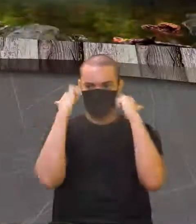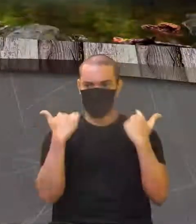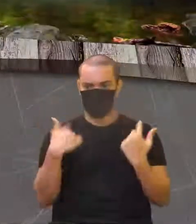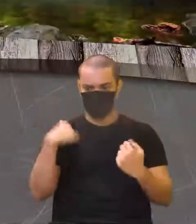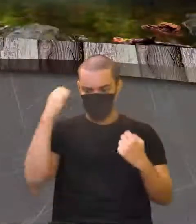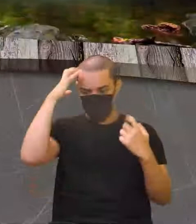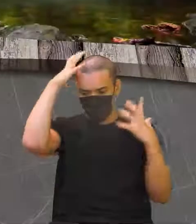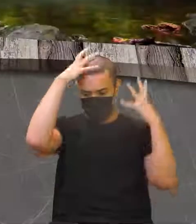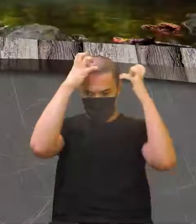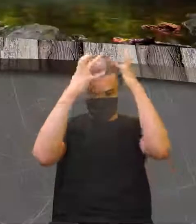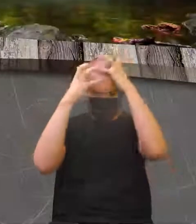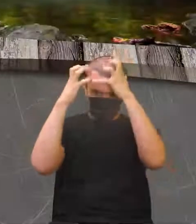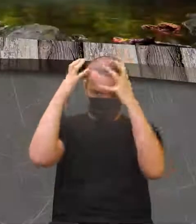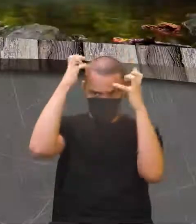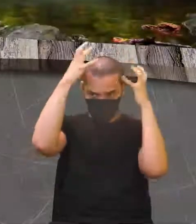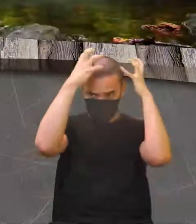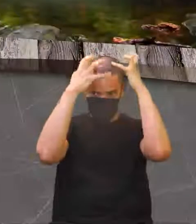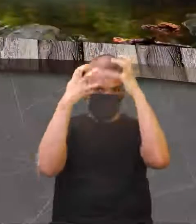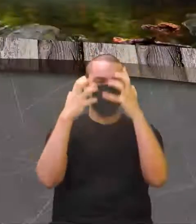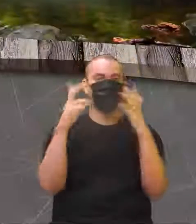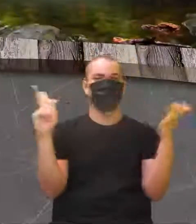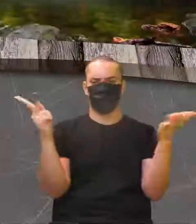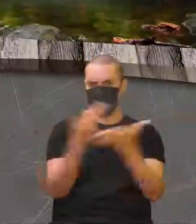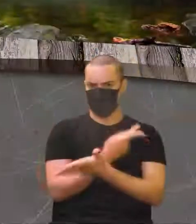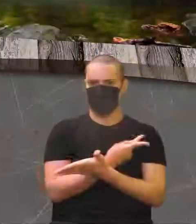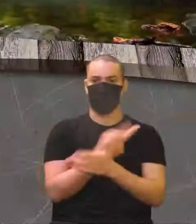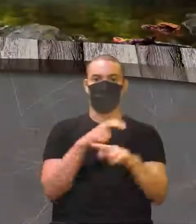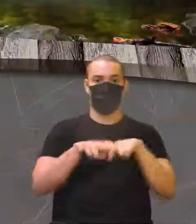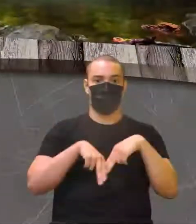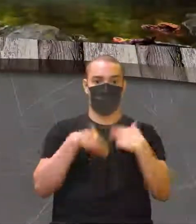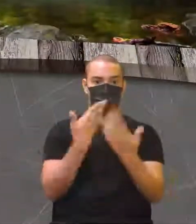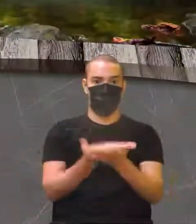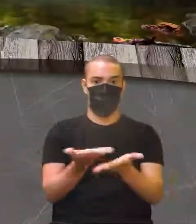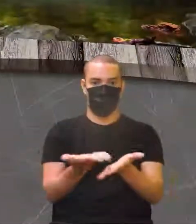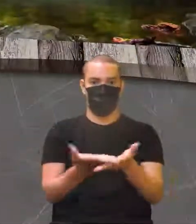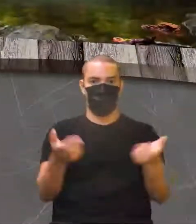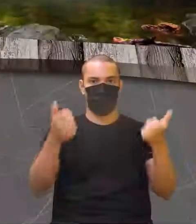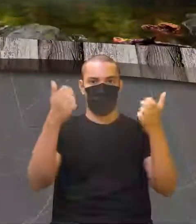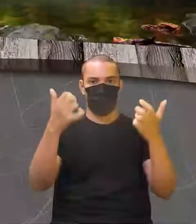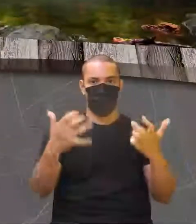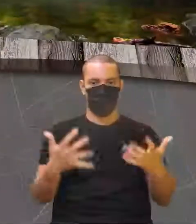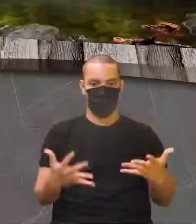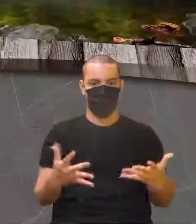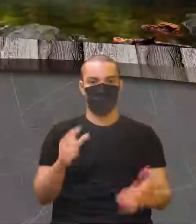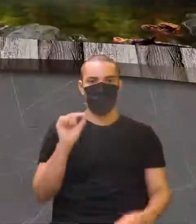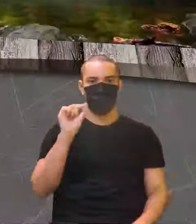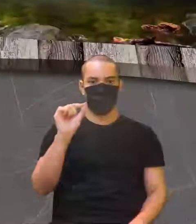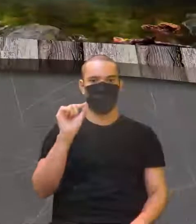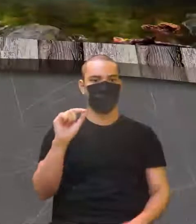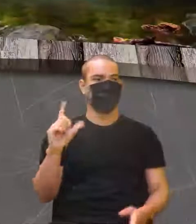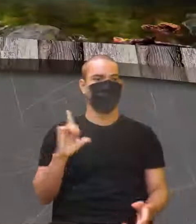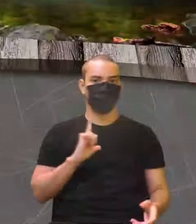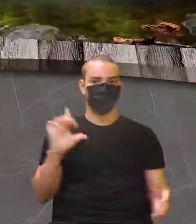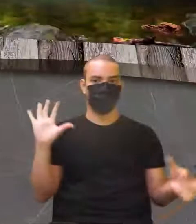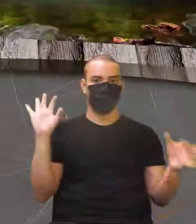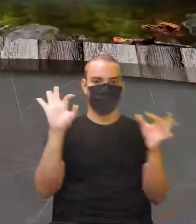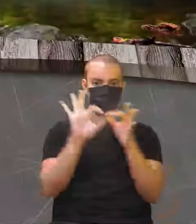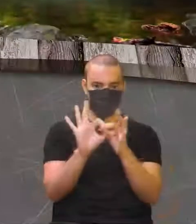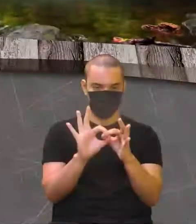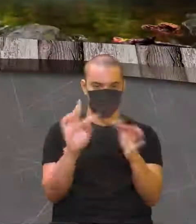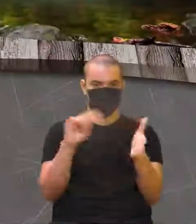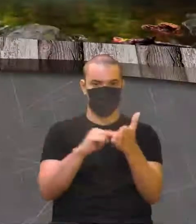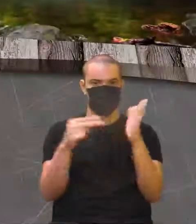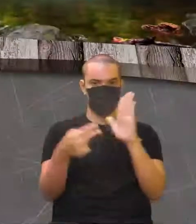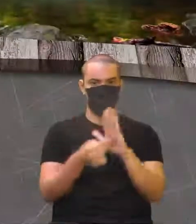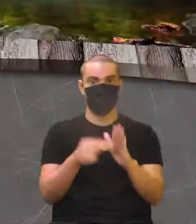crespo? Meu Deus. Exatamente. Mas vamos lá. Então, nessa aula, né, professora, a gente vai estar abordando algo que tem muito a ver com